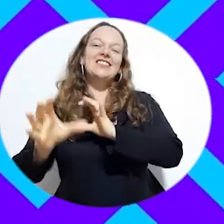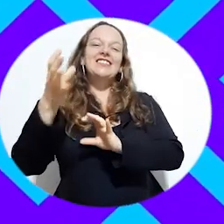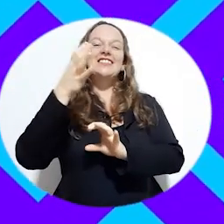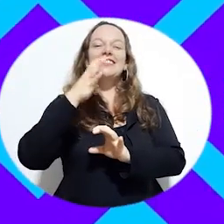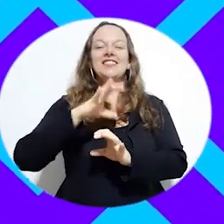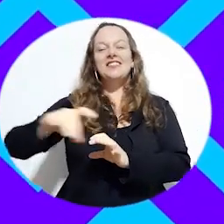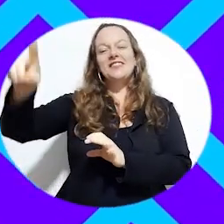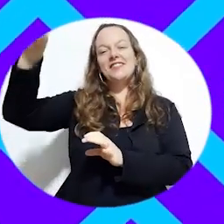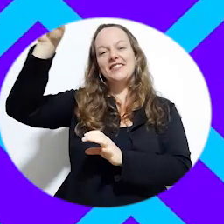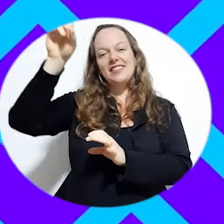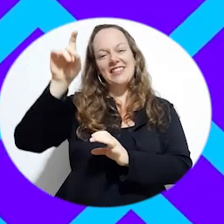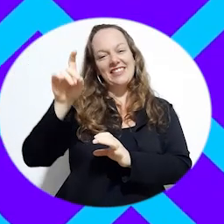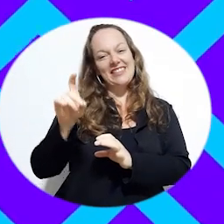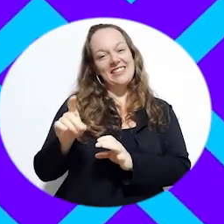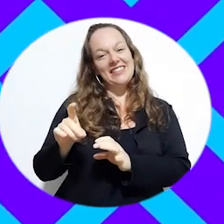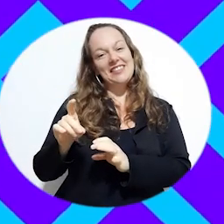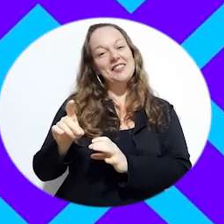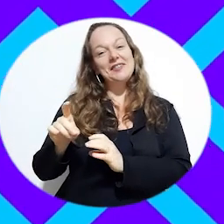Louvemos ao